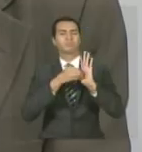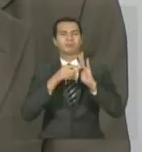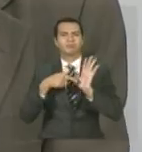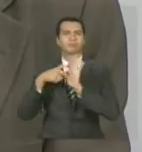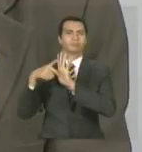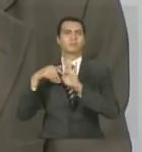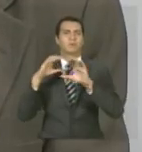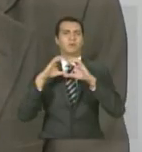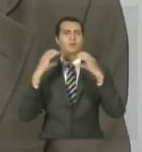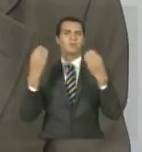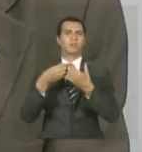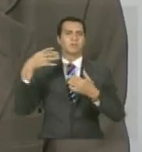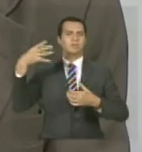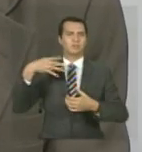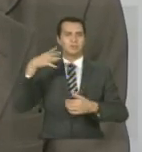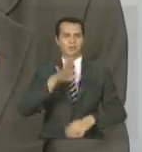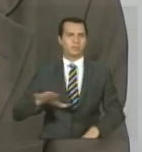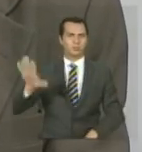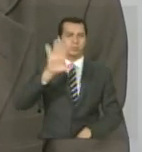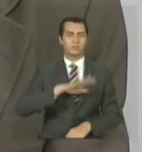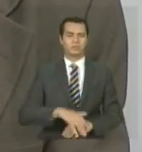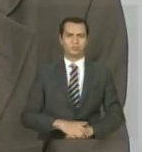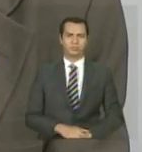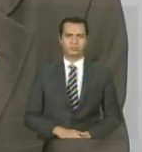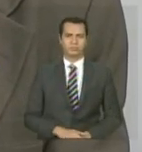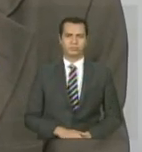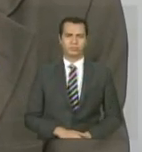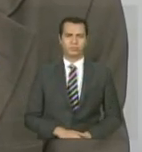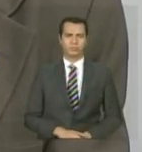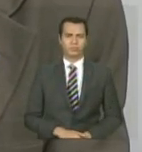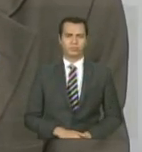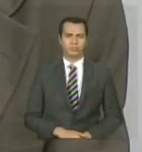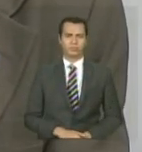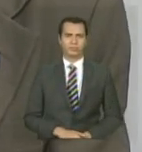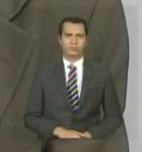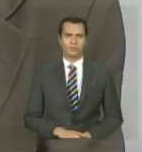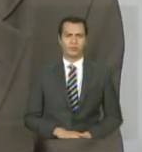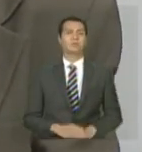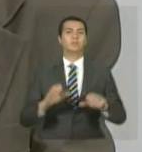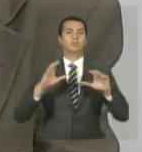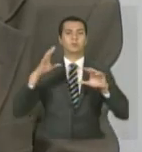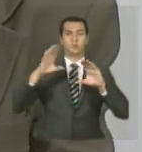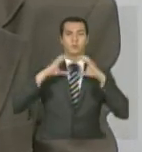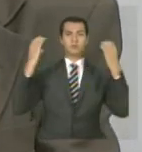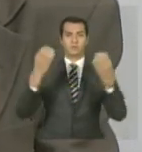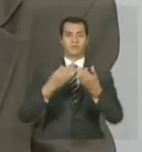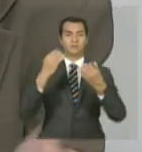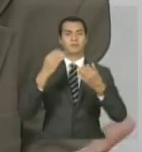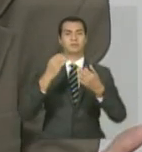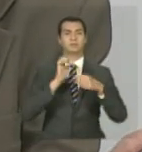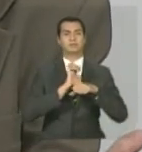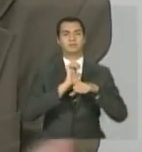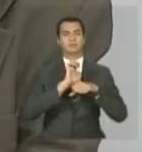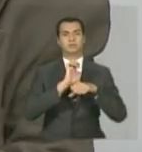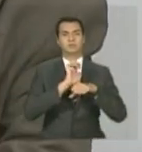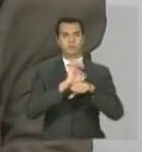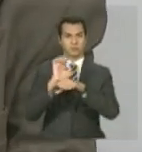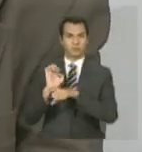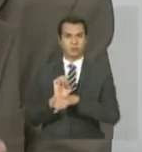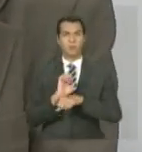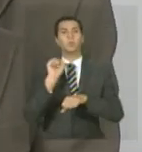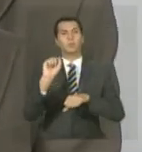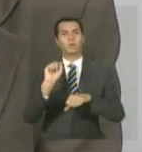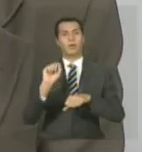conferências estaduais, elas já representam o resultado de um acúmulo, né, das conferências